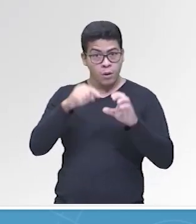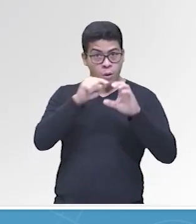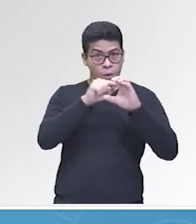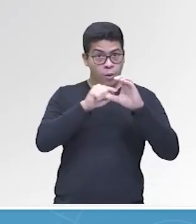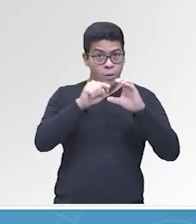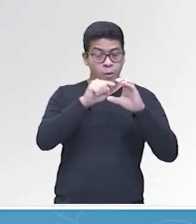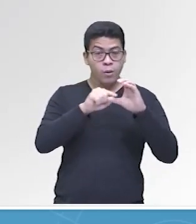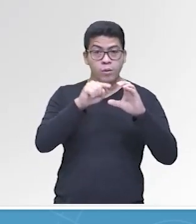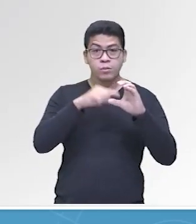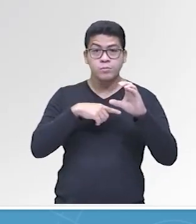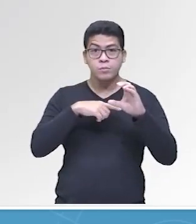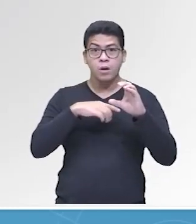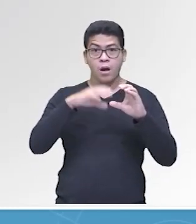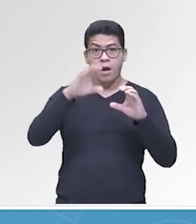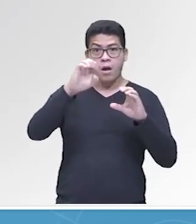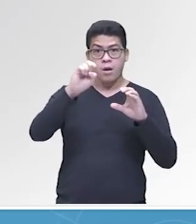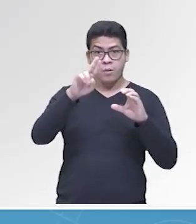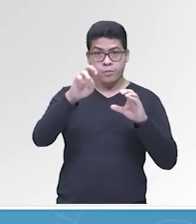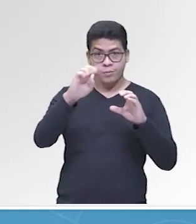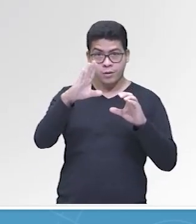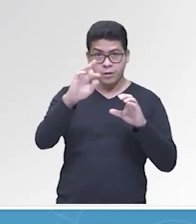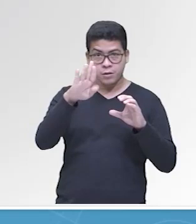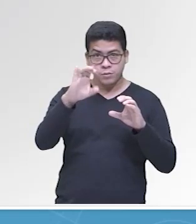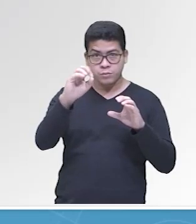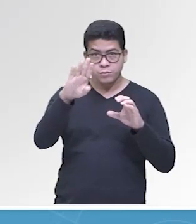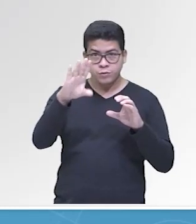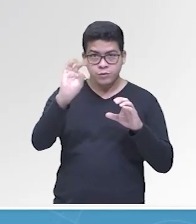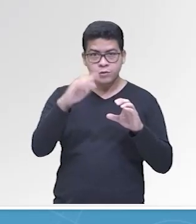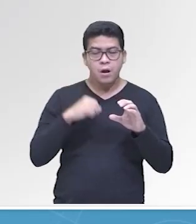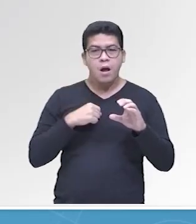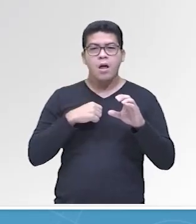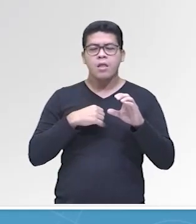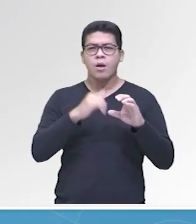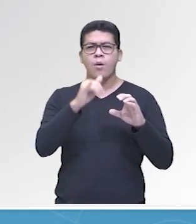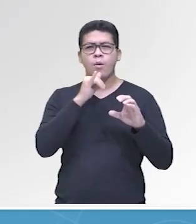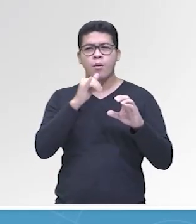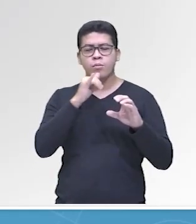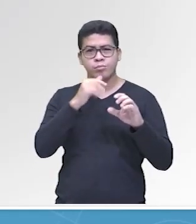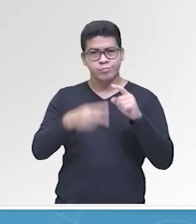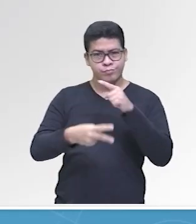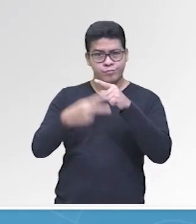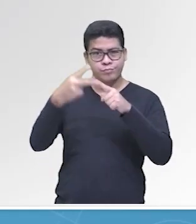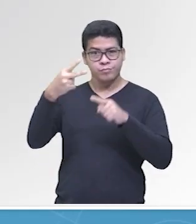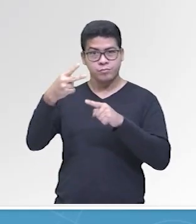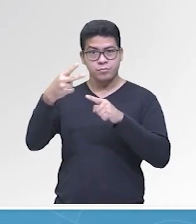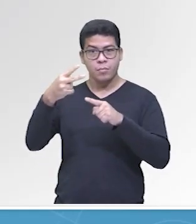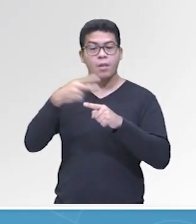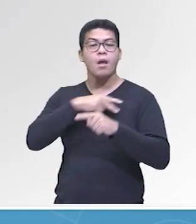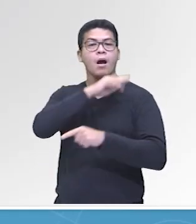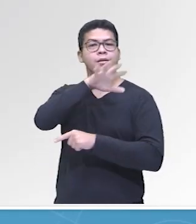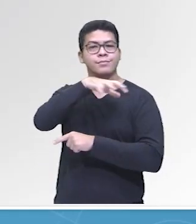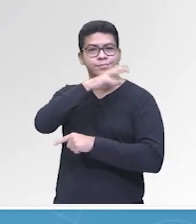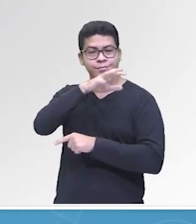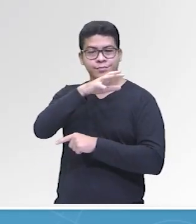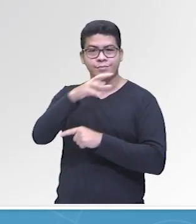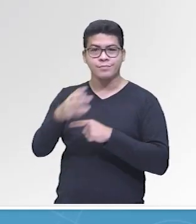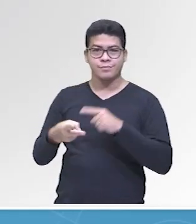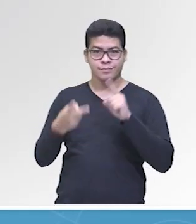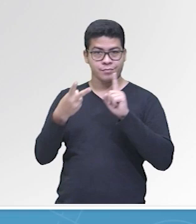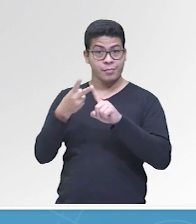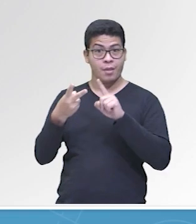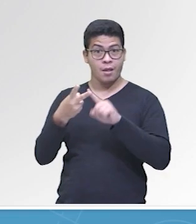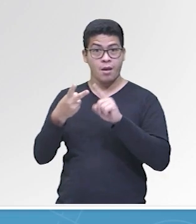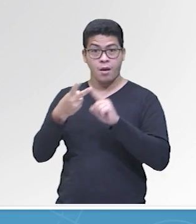individualizado são as células eucariontes. Exemplo dessas células eucariontes são as células animal e vegetal.